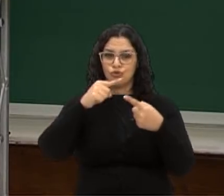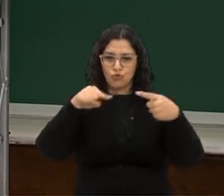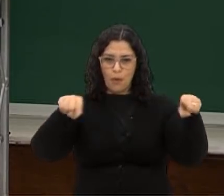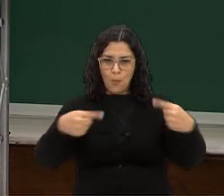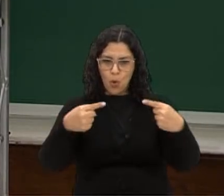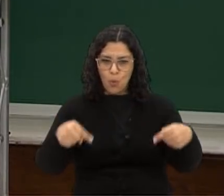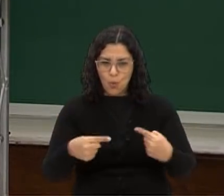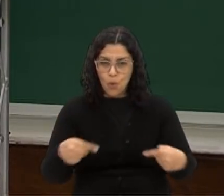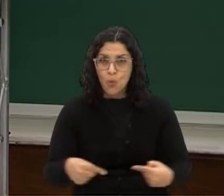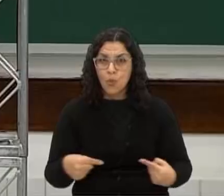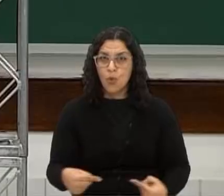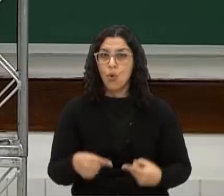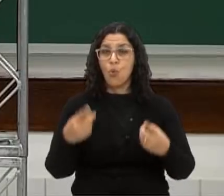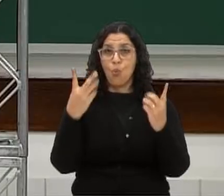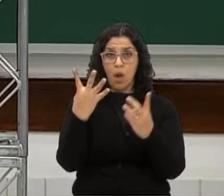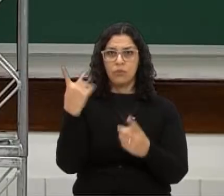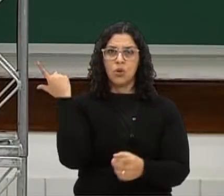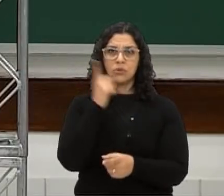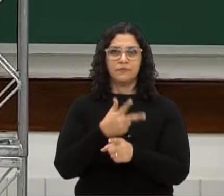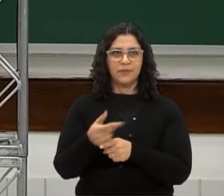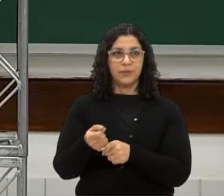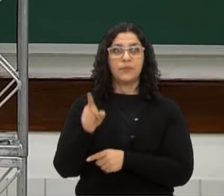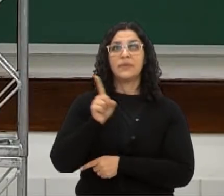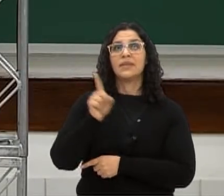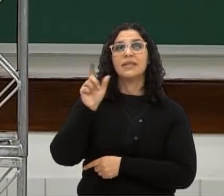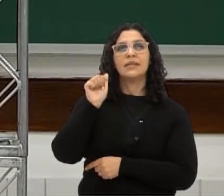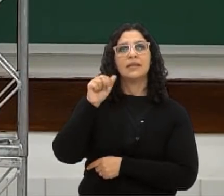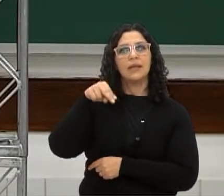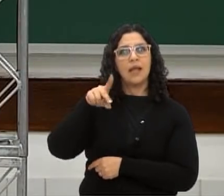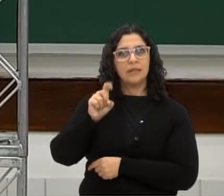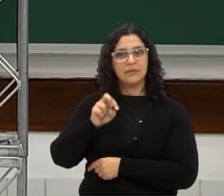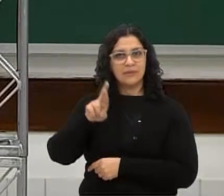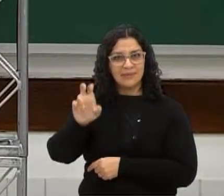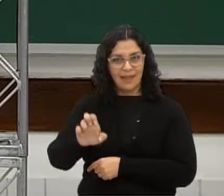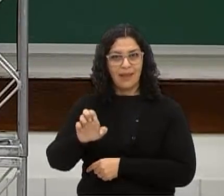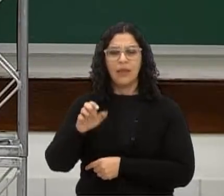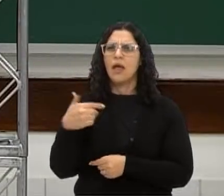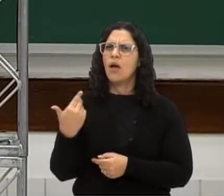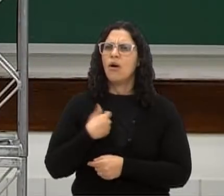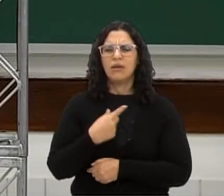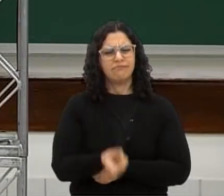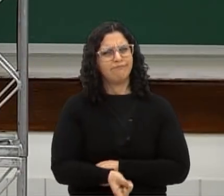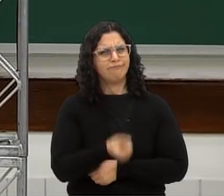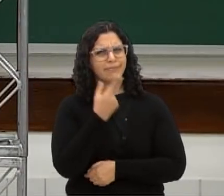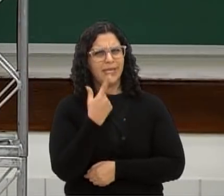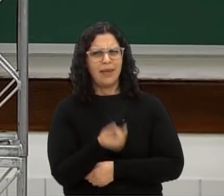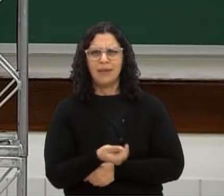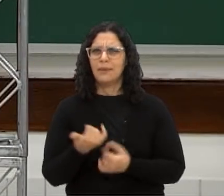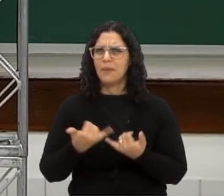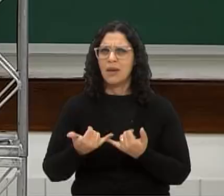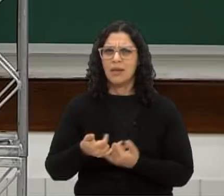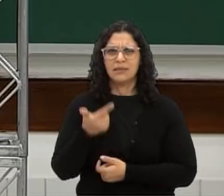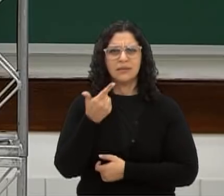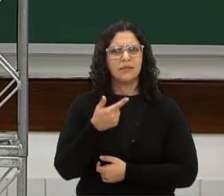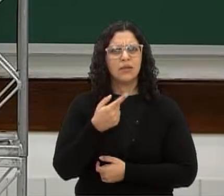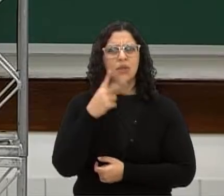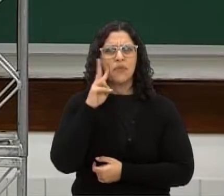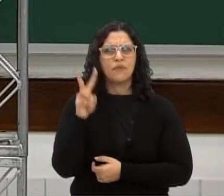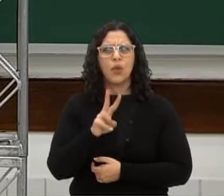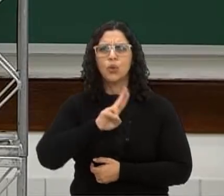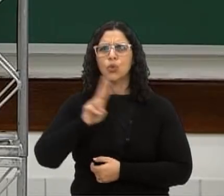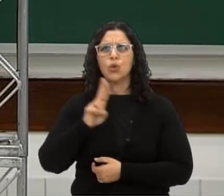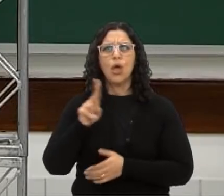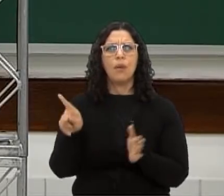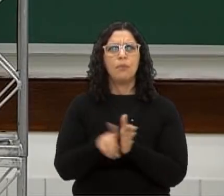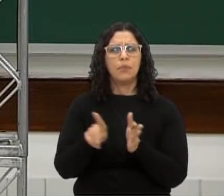da carreira dele. O André Diamond. É engraçado, né, que a gente vê os nomes dos atletas,